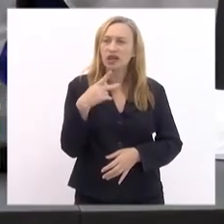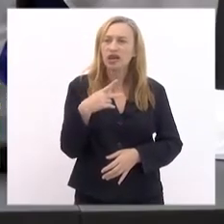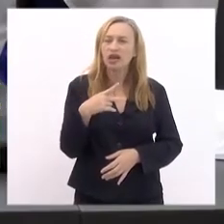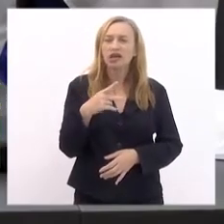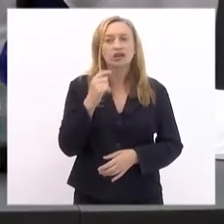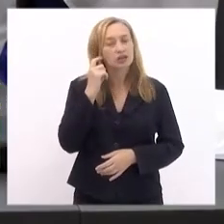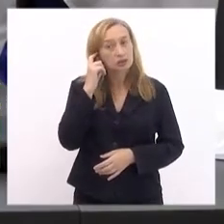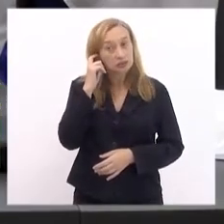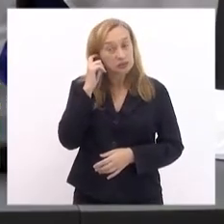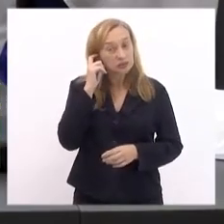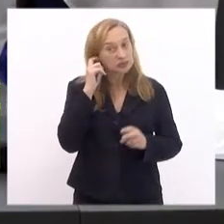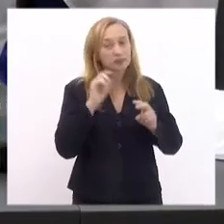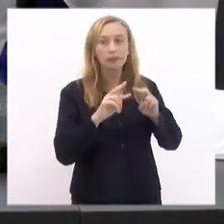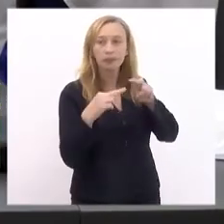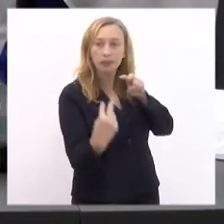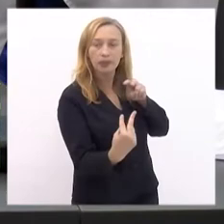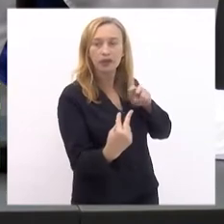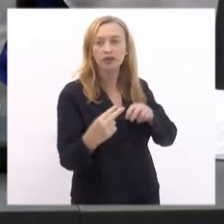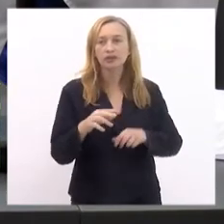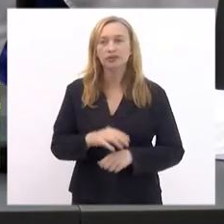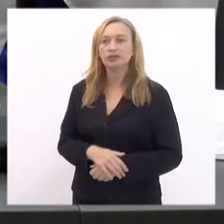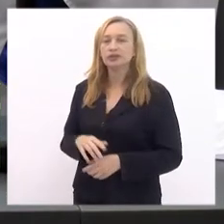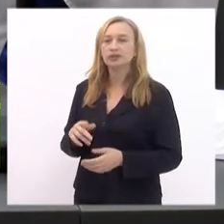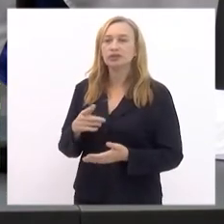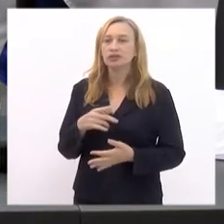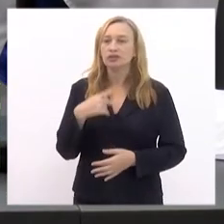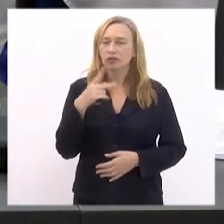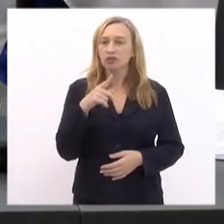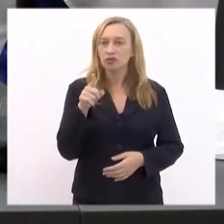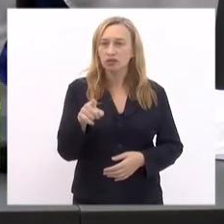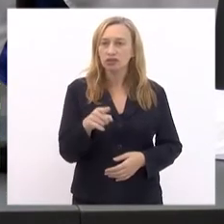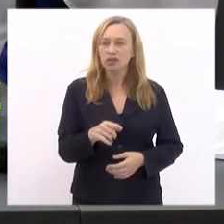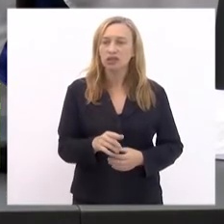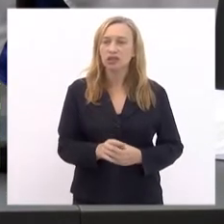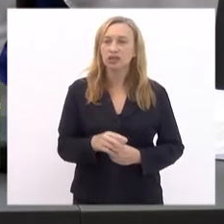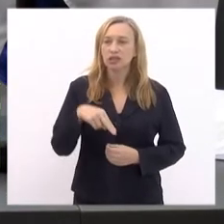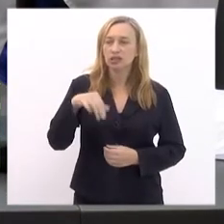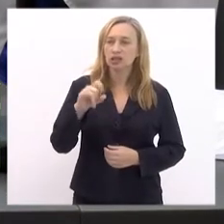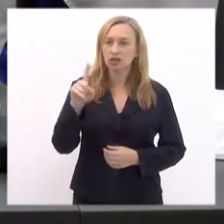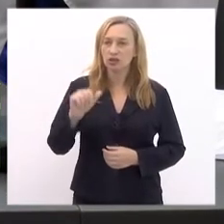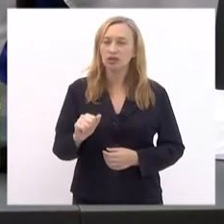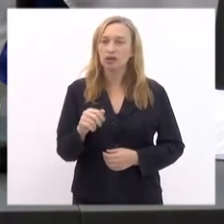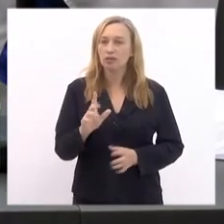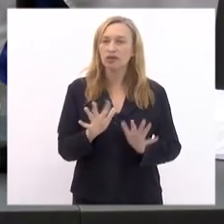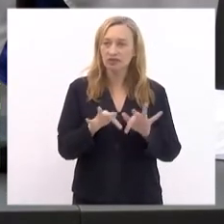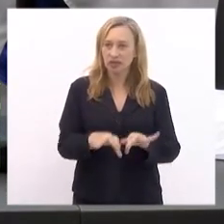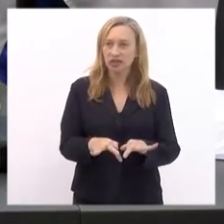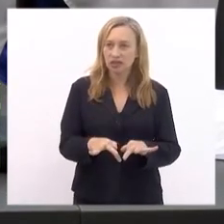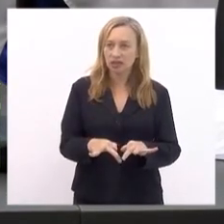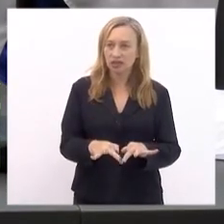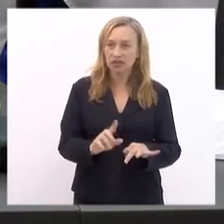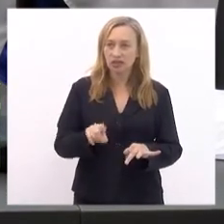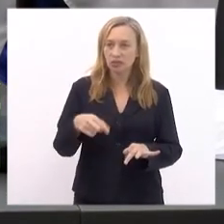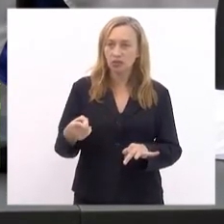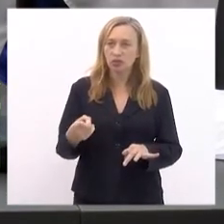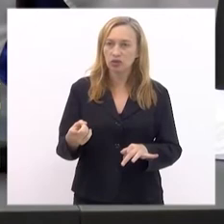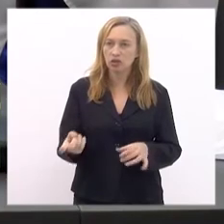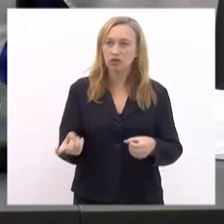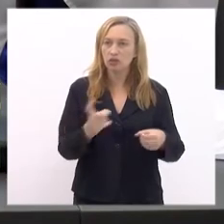é uma reinscrição, por isso que o Evandro falou antes de você. Mas, Nilza Franco, para a gente fechar e em seguida devolver